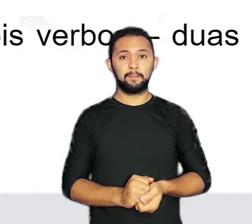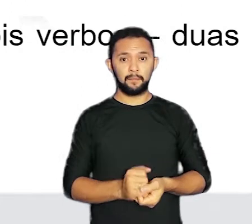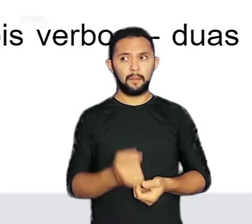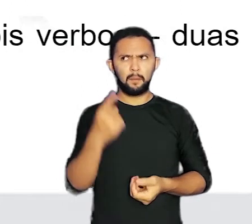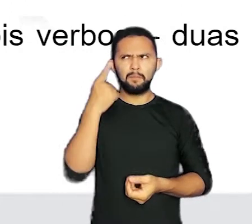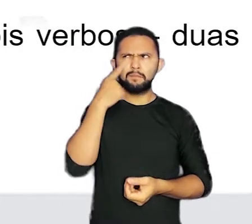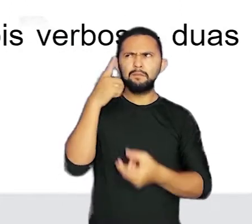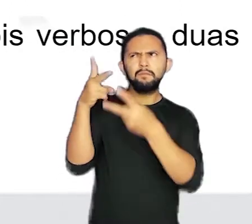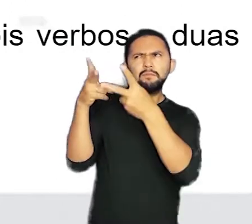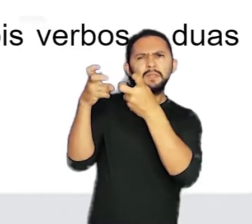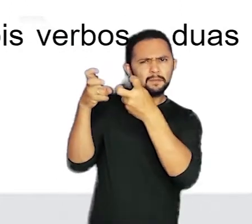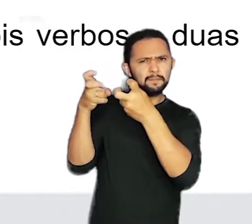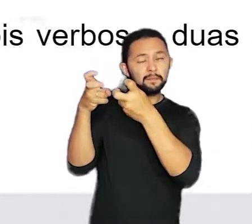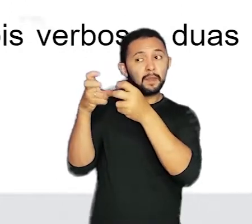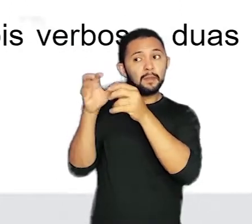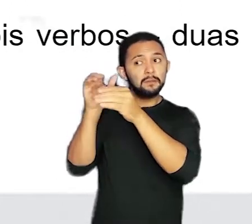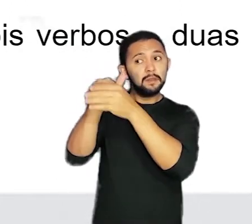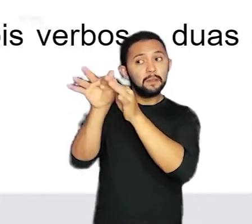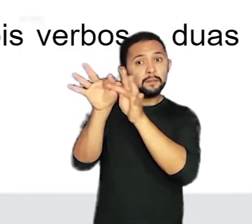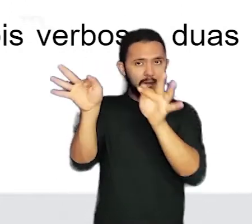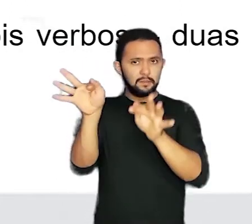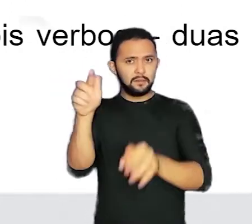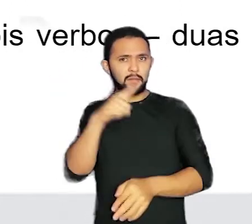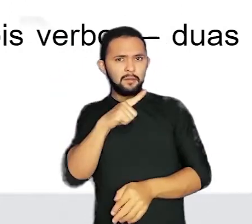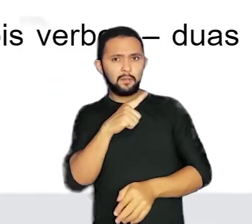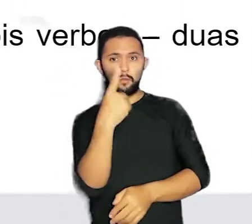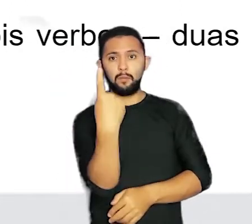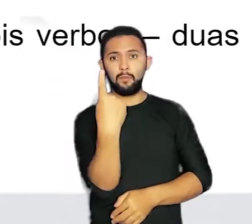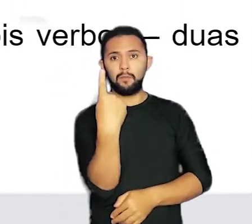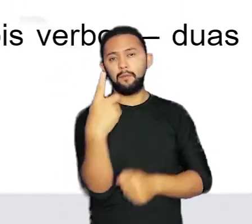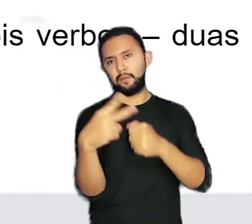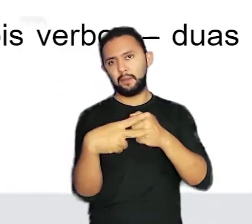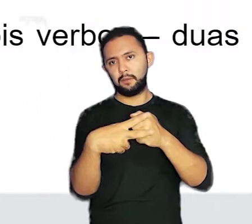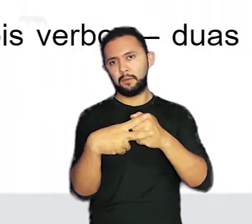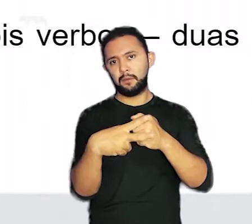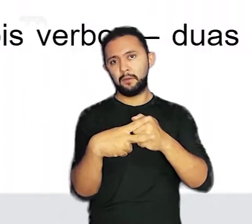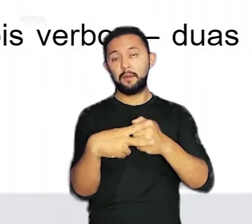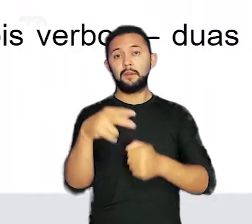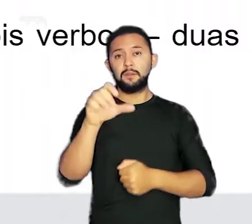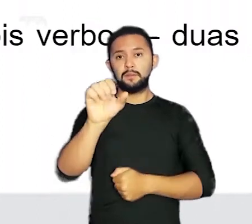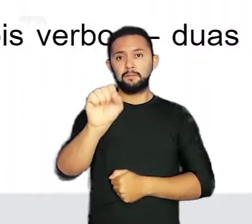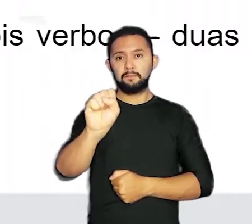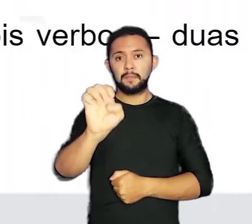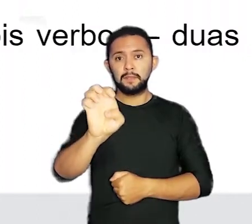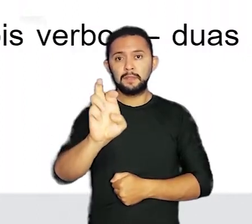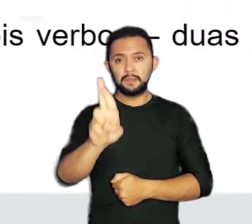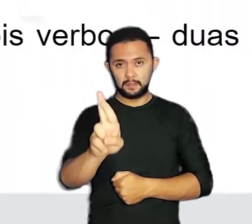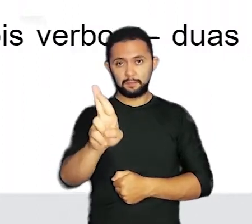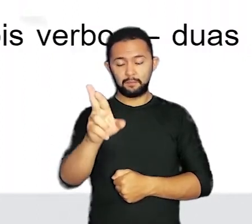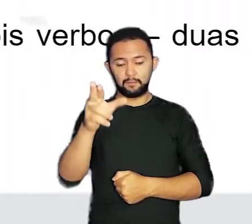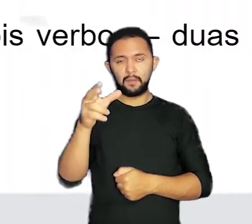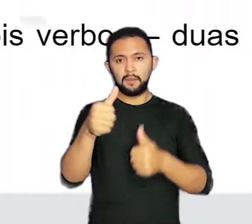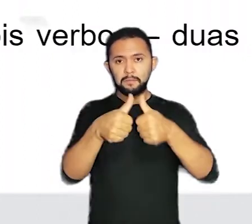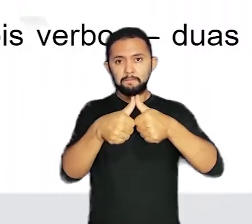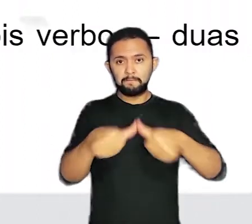eu notei que dentro desse período existe somente o verbo ser, tá? Só existe o verbo ser. Então se só tem